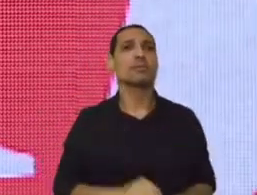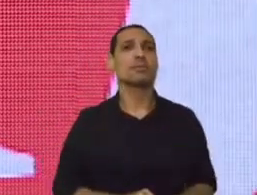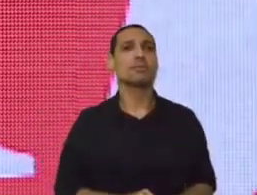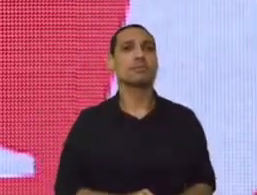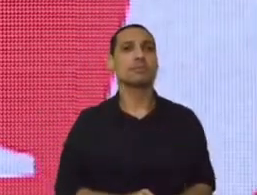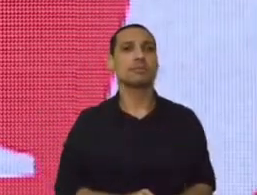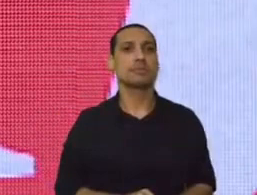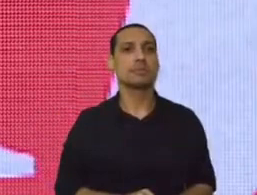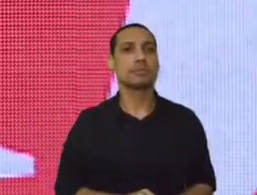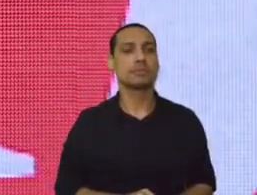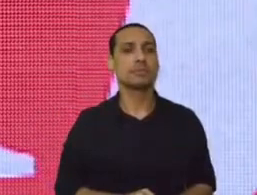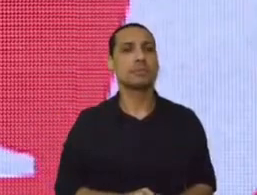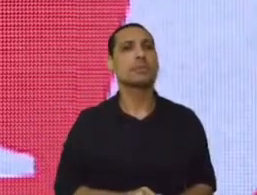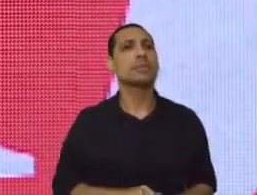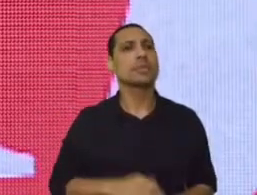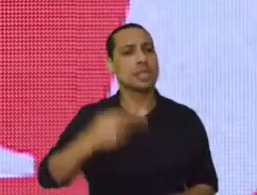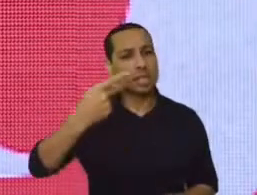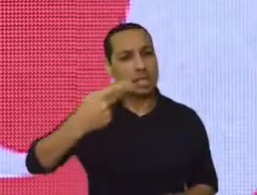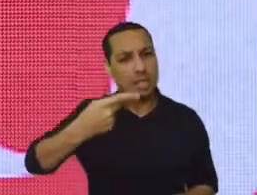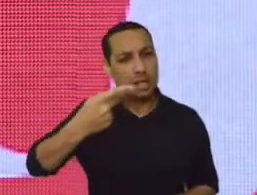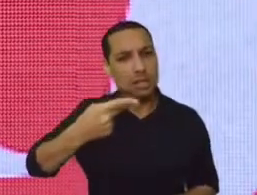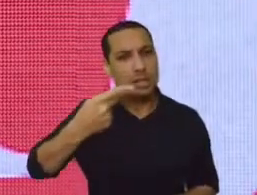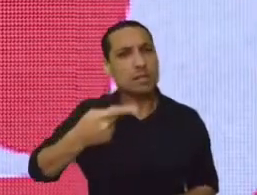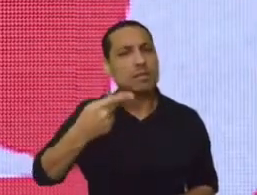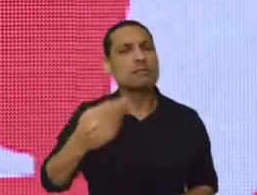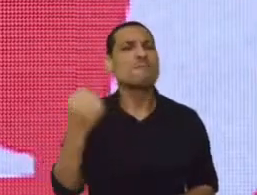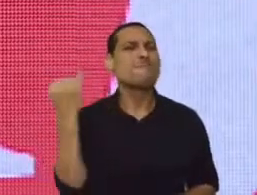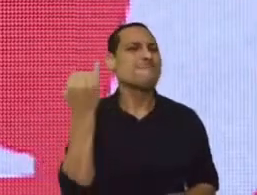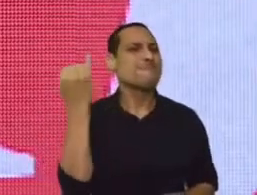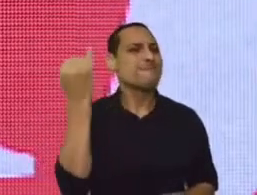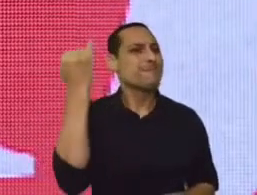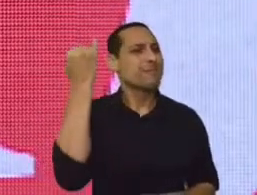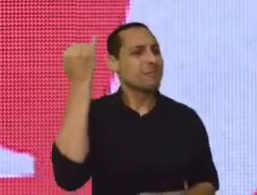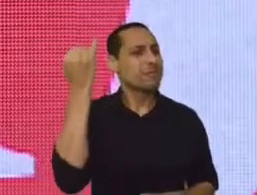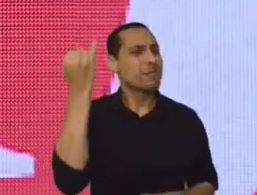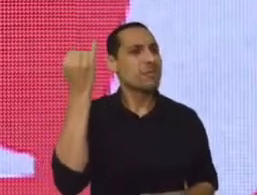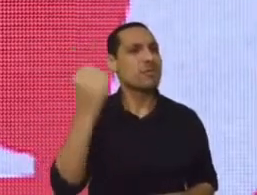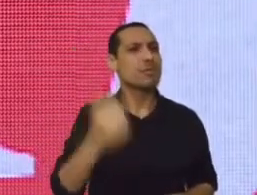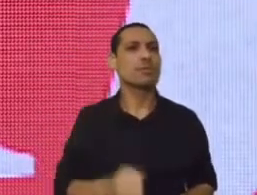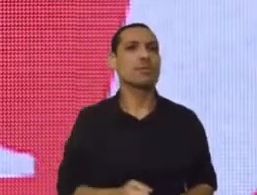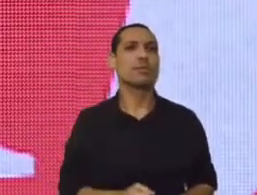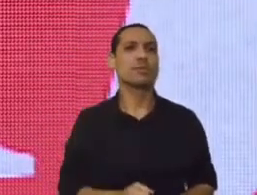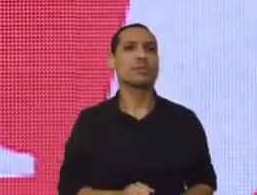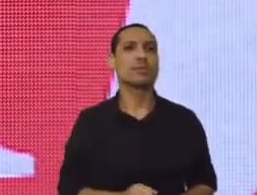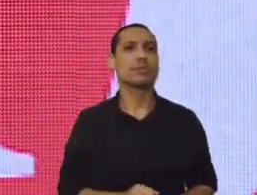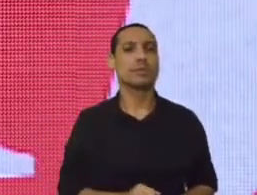nessa conjuntura, é muito importante ouvir o nosso presidente com a sua experiência e a